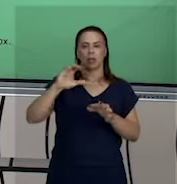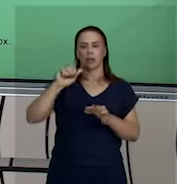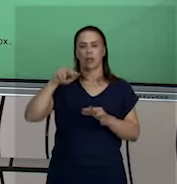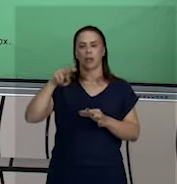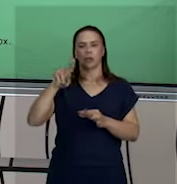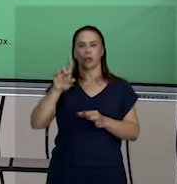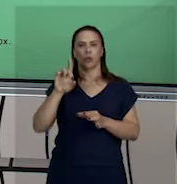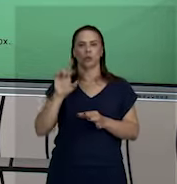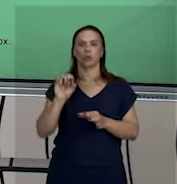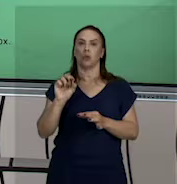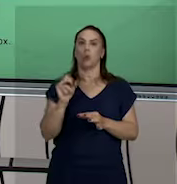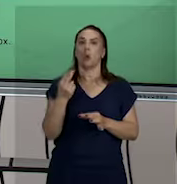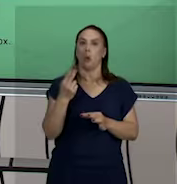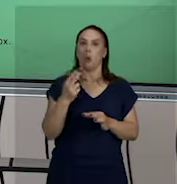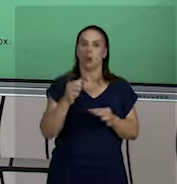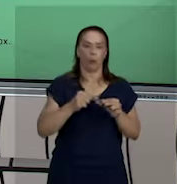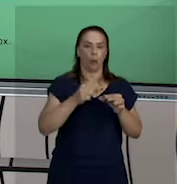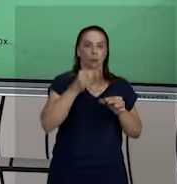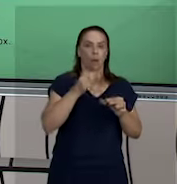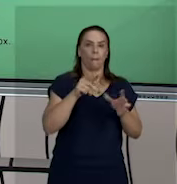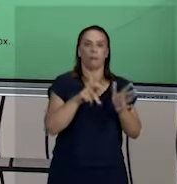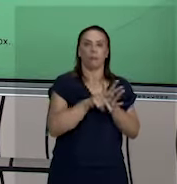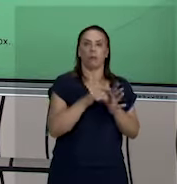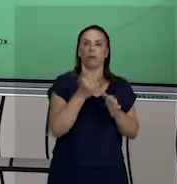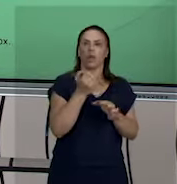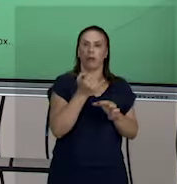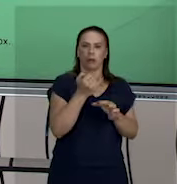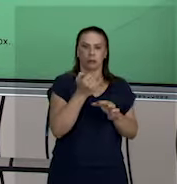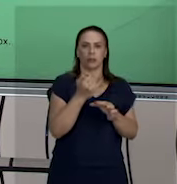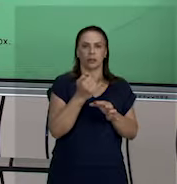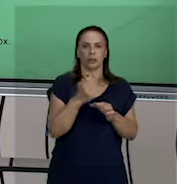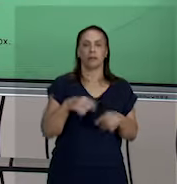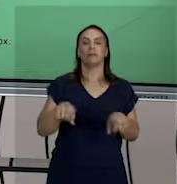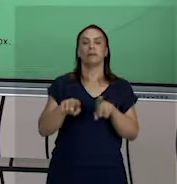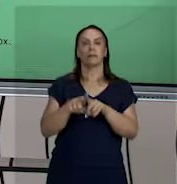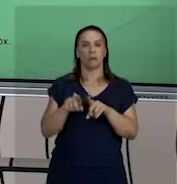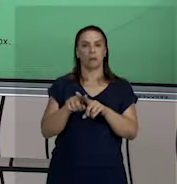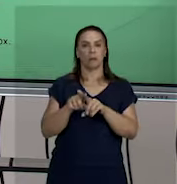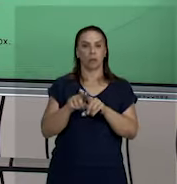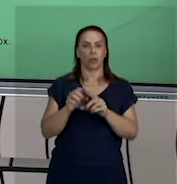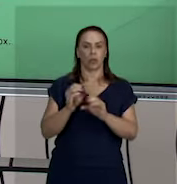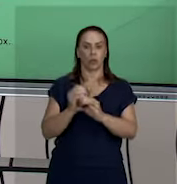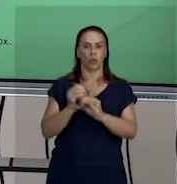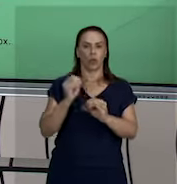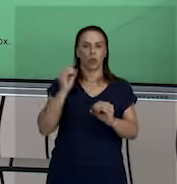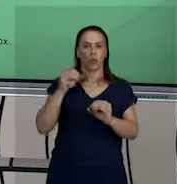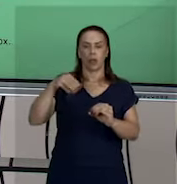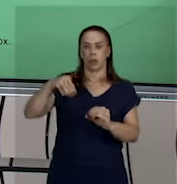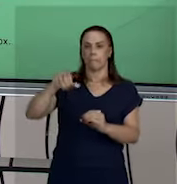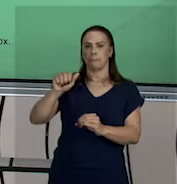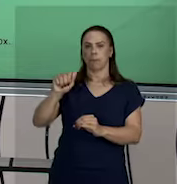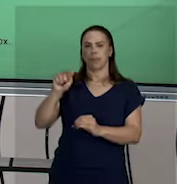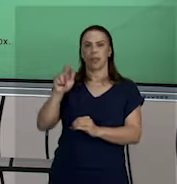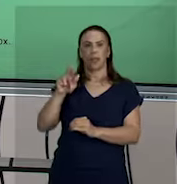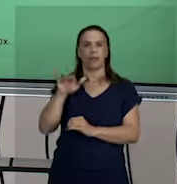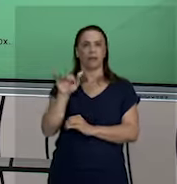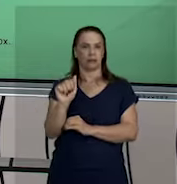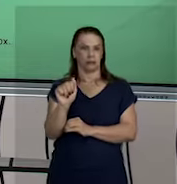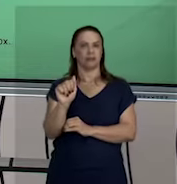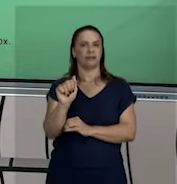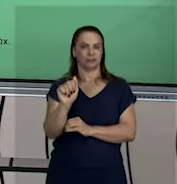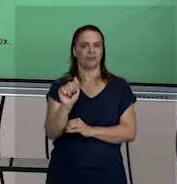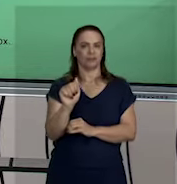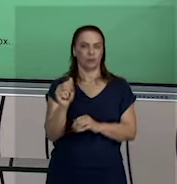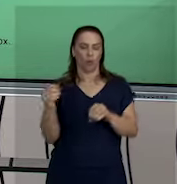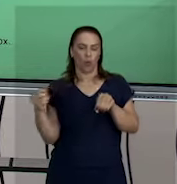ainda utilizar uma mangueira, que vocês compram em depósito como mangueira para passar fio elétrico. Então,